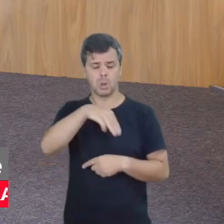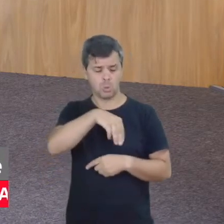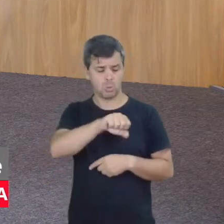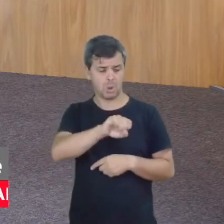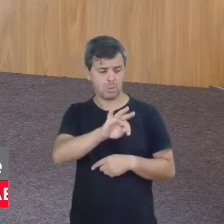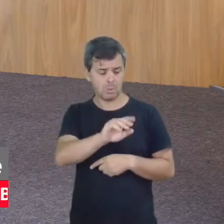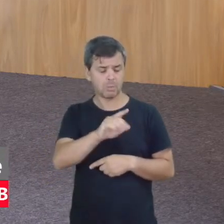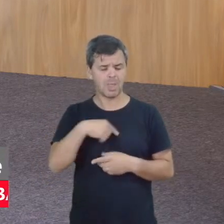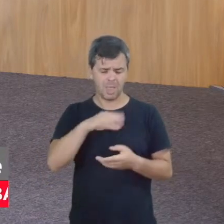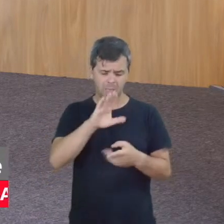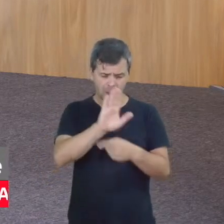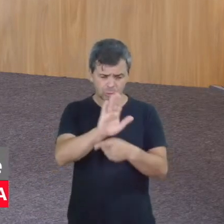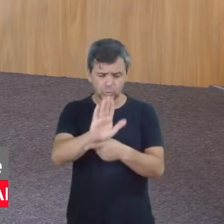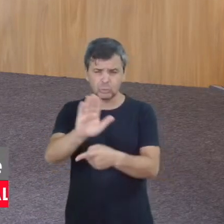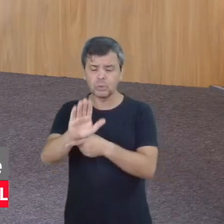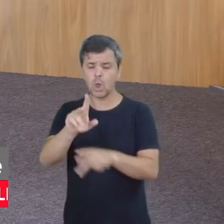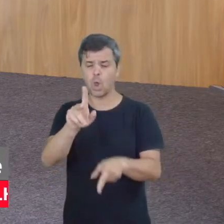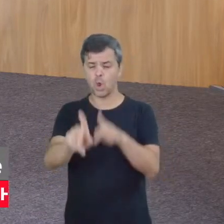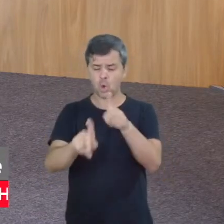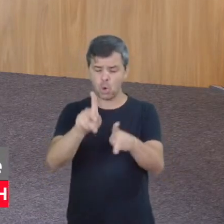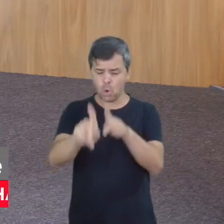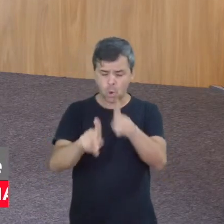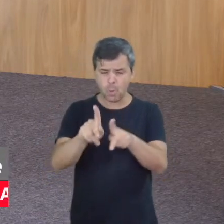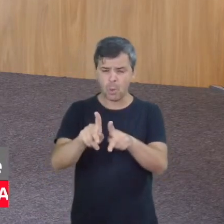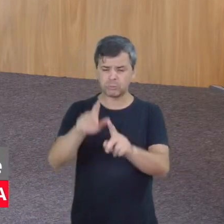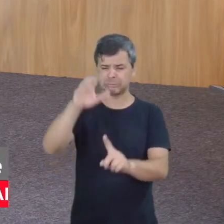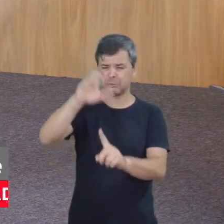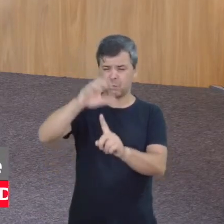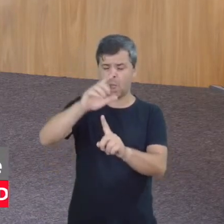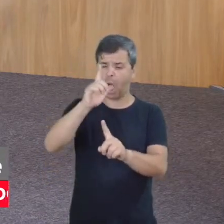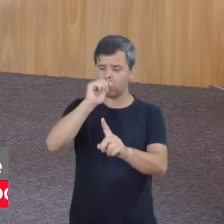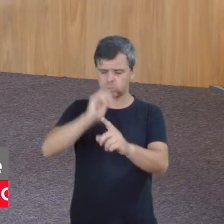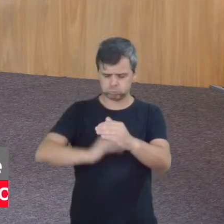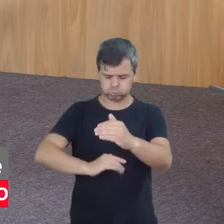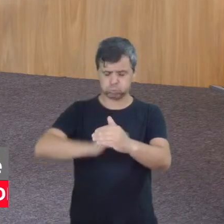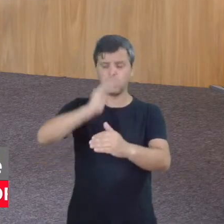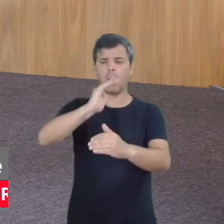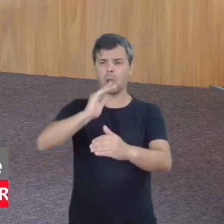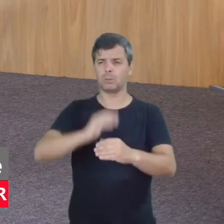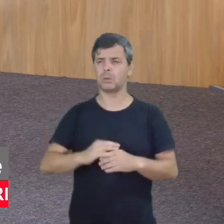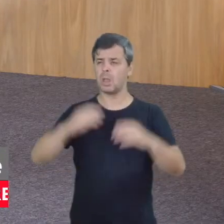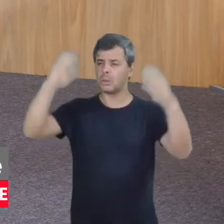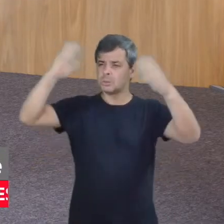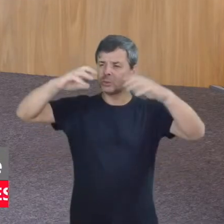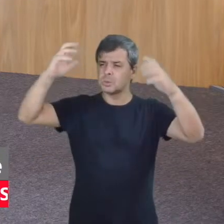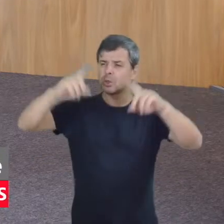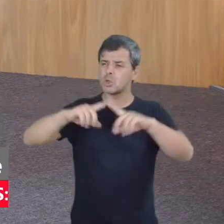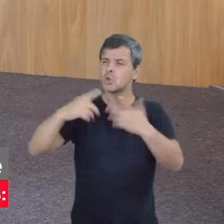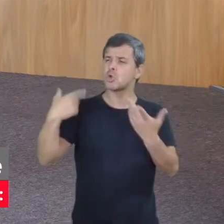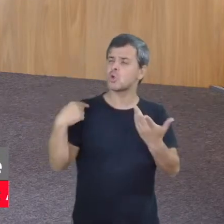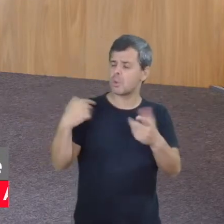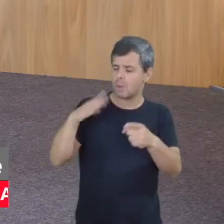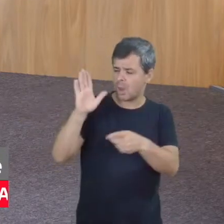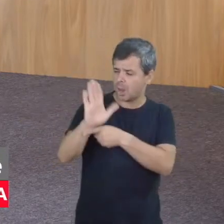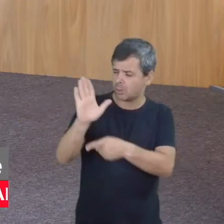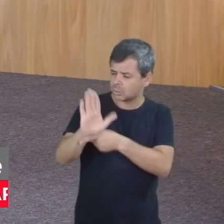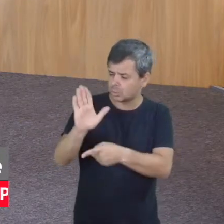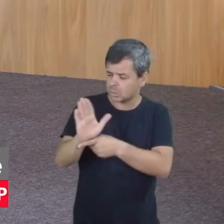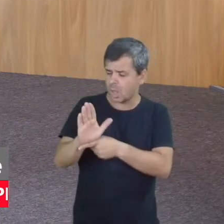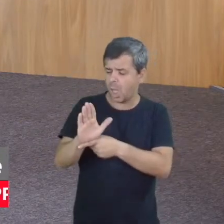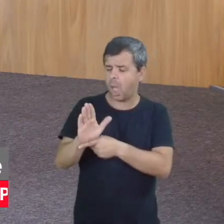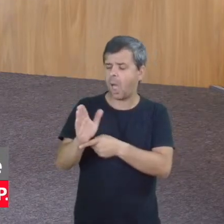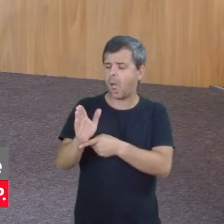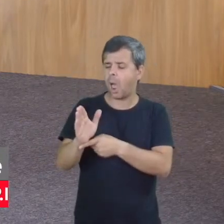movimento tem ajudado muito, né, o povo atingido aí pelas enchentes. E eu queria te perguntar, quem quiser e puder contribuir com o MST